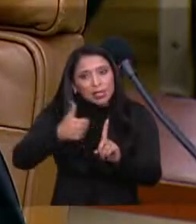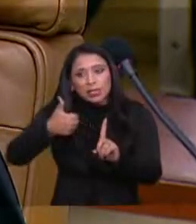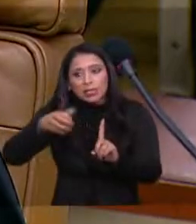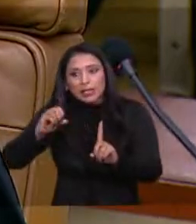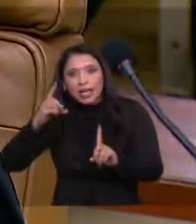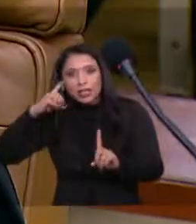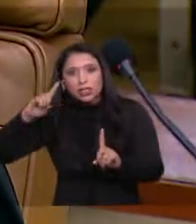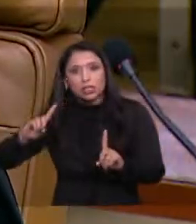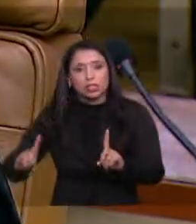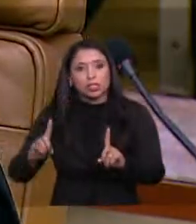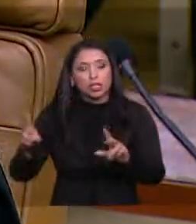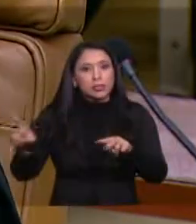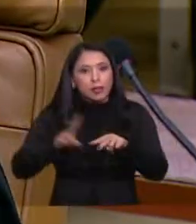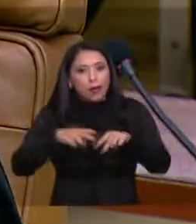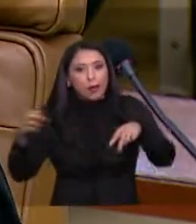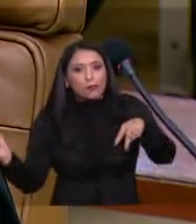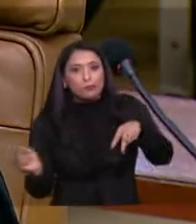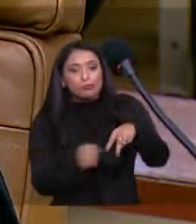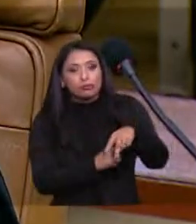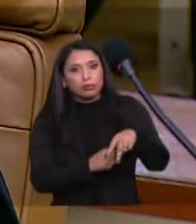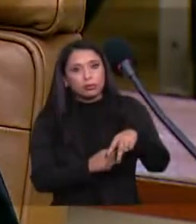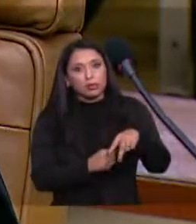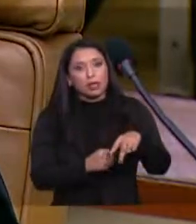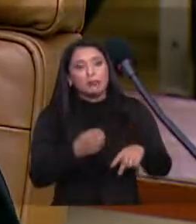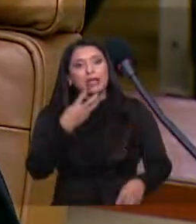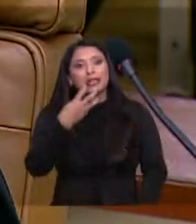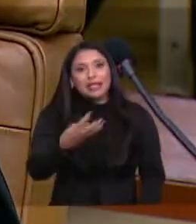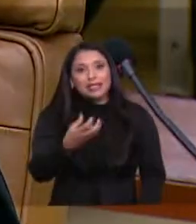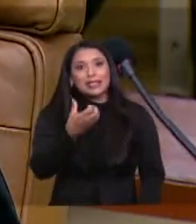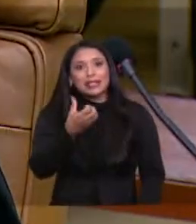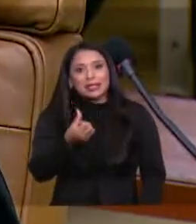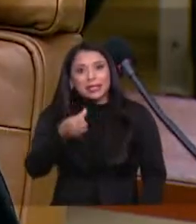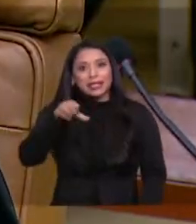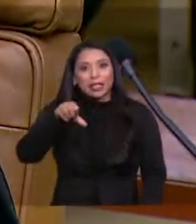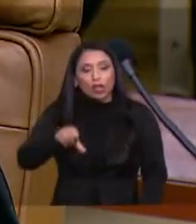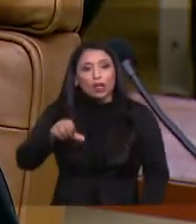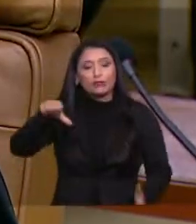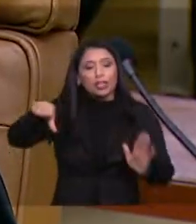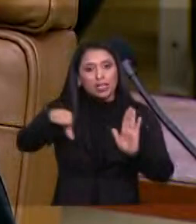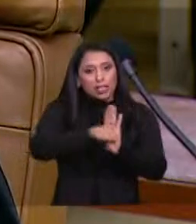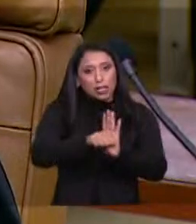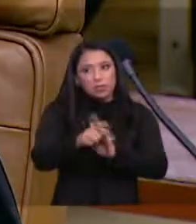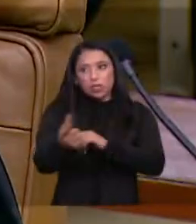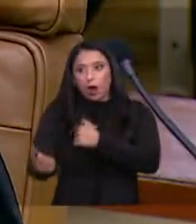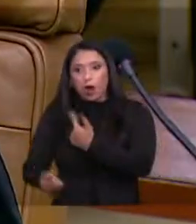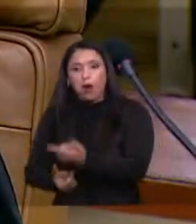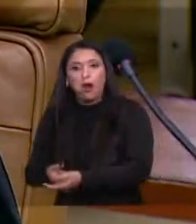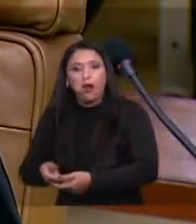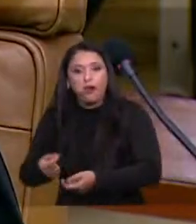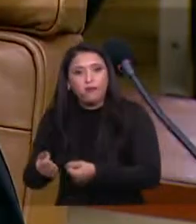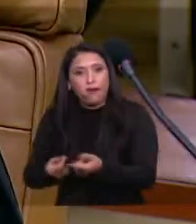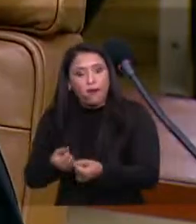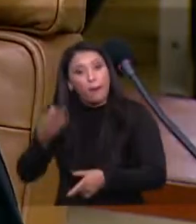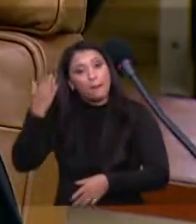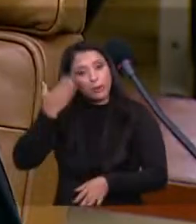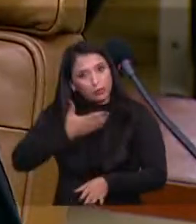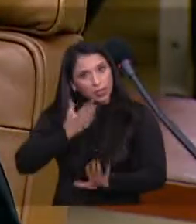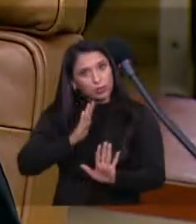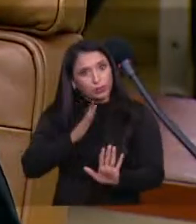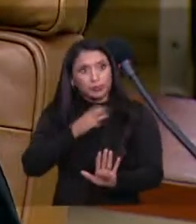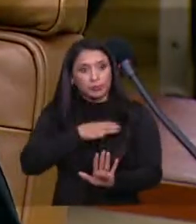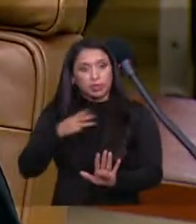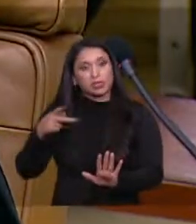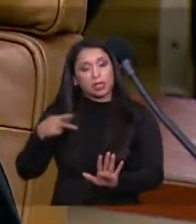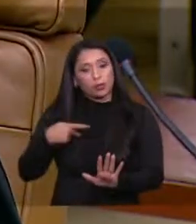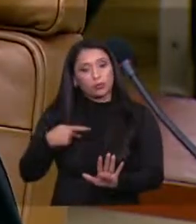10 dias de reclusão para cada um dos 369 crimes de lavagem de dinheiro provado segundo o ministério